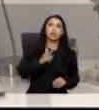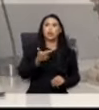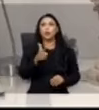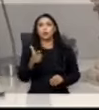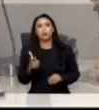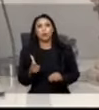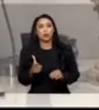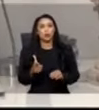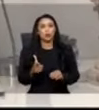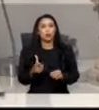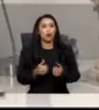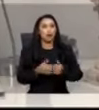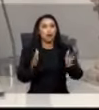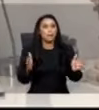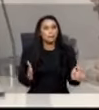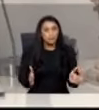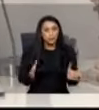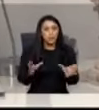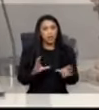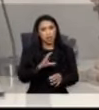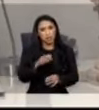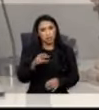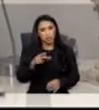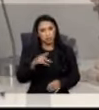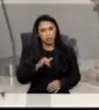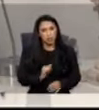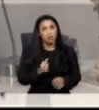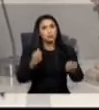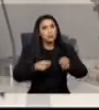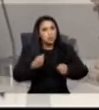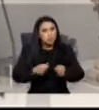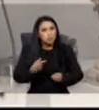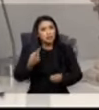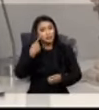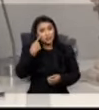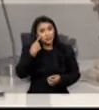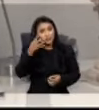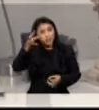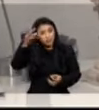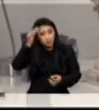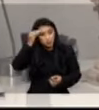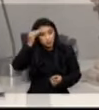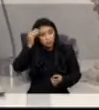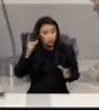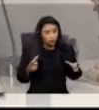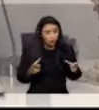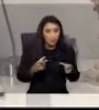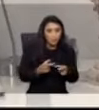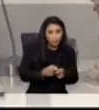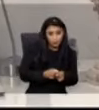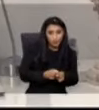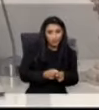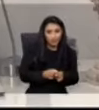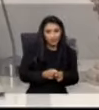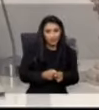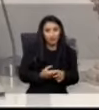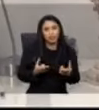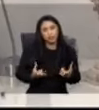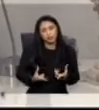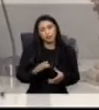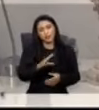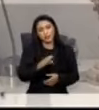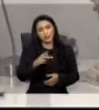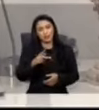obrigação. Seria necessário que se observasse a vontade de um entendimento de uma minoria, que é para isso exatamente que servem as